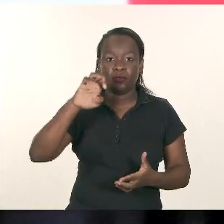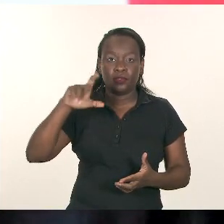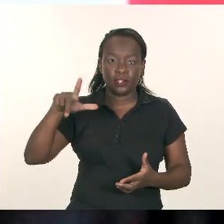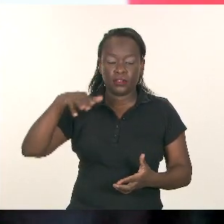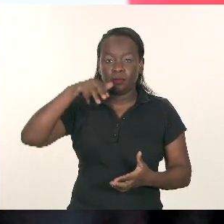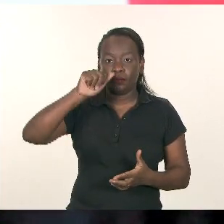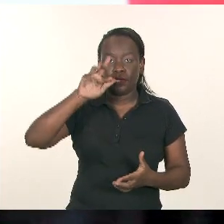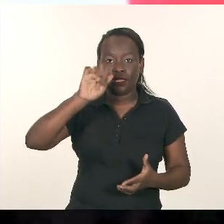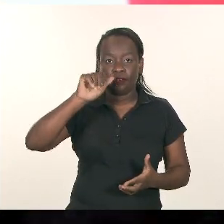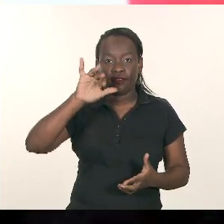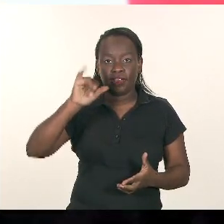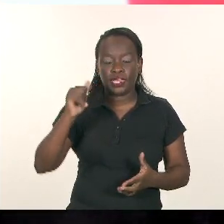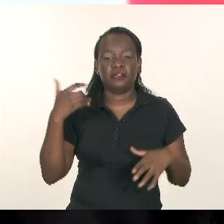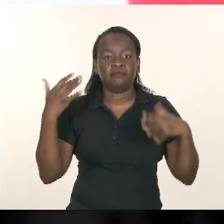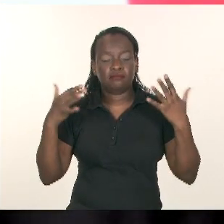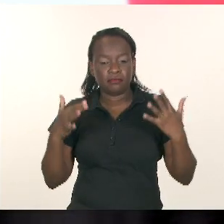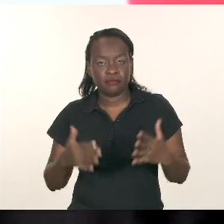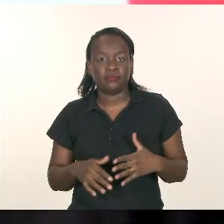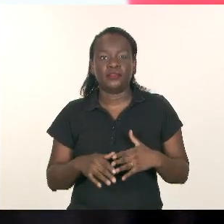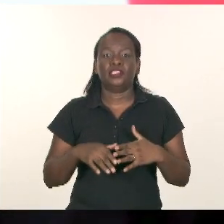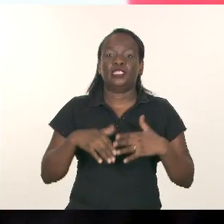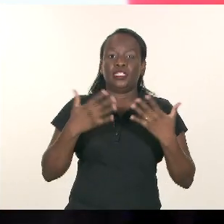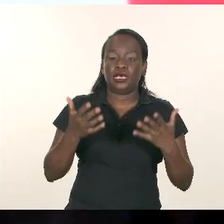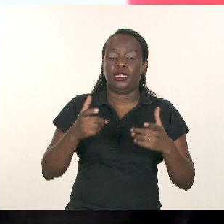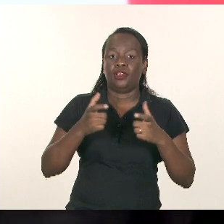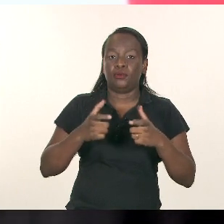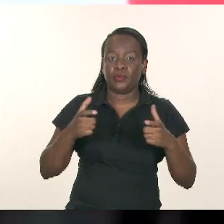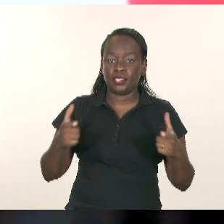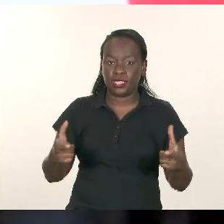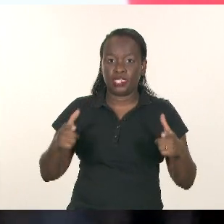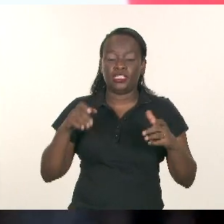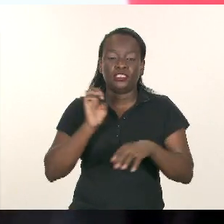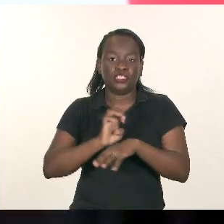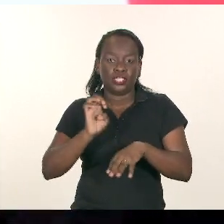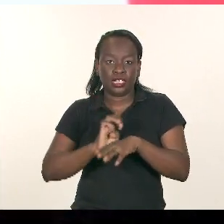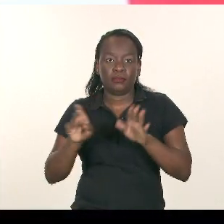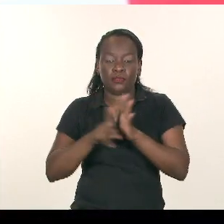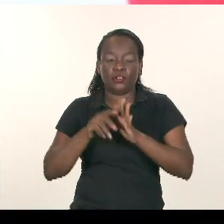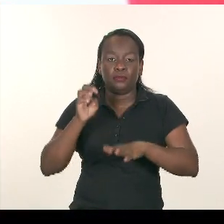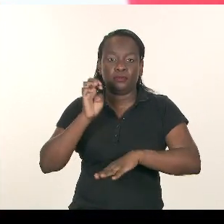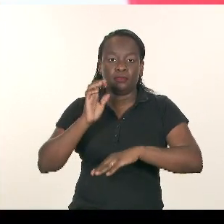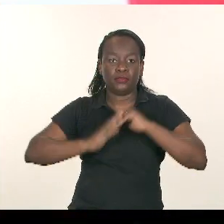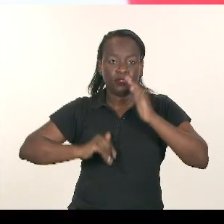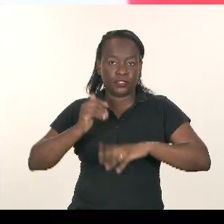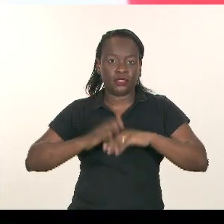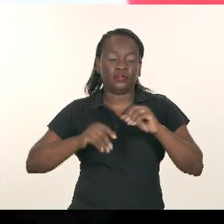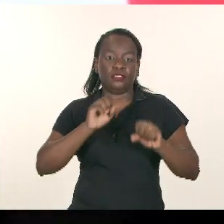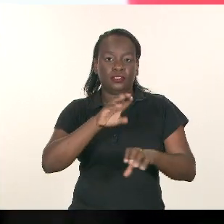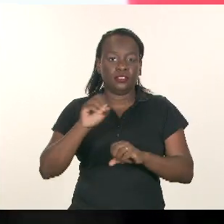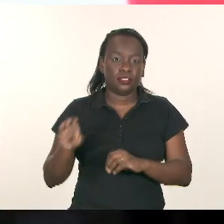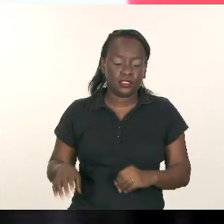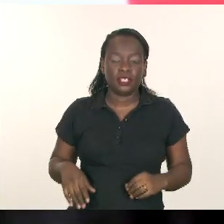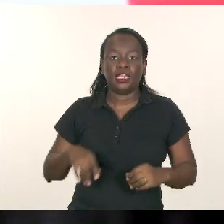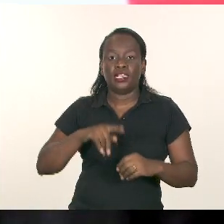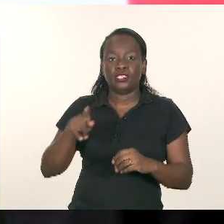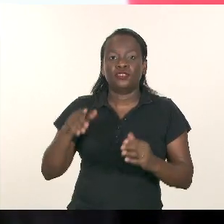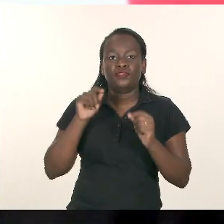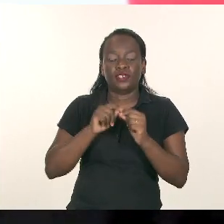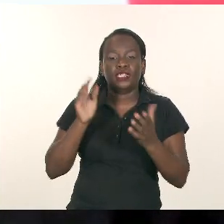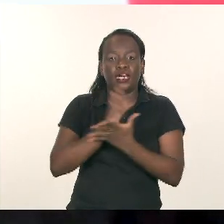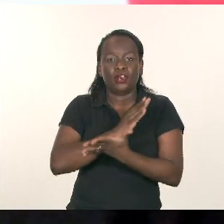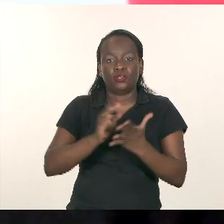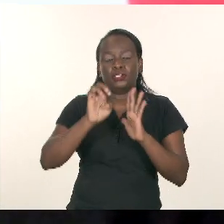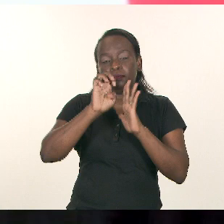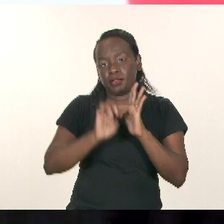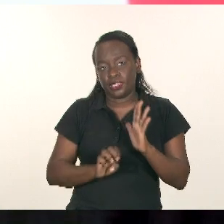Malafaia é louvável, busca ampliar o campo de estágio do profissional de educação física. A gente fez algumas